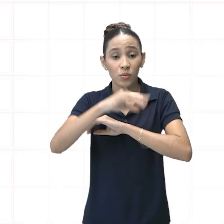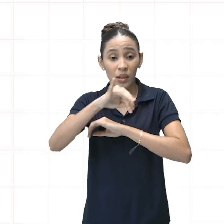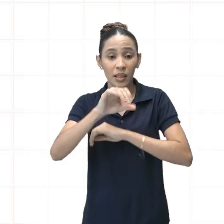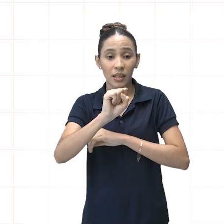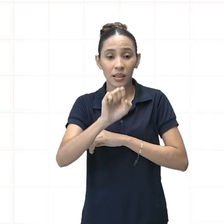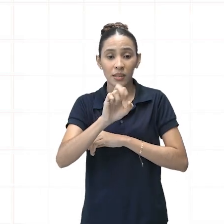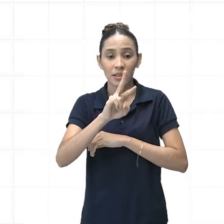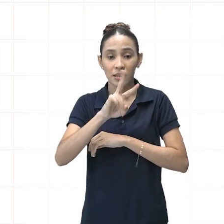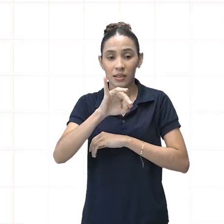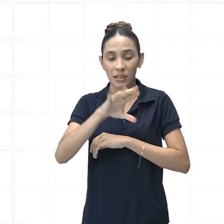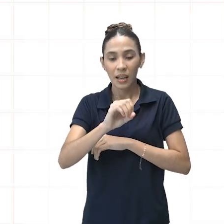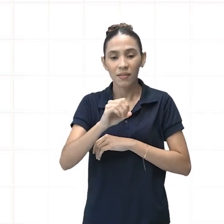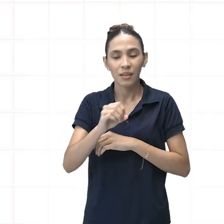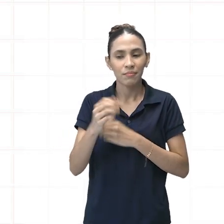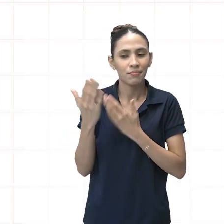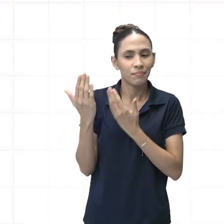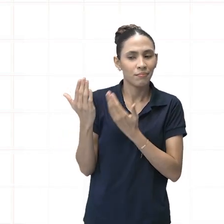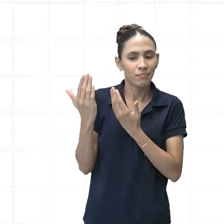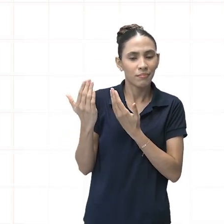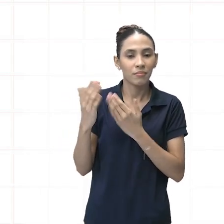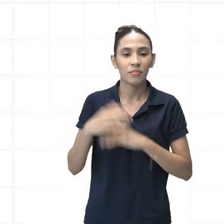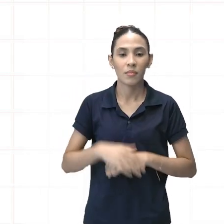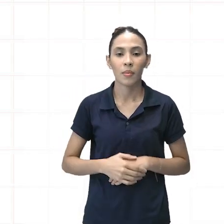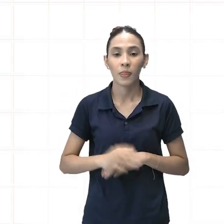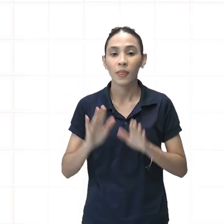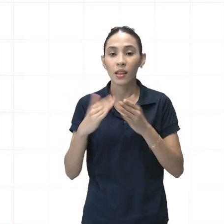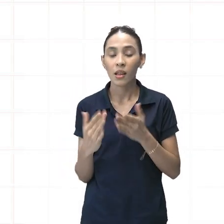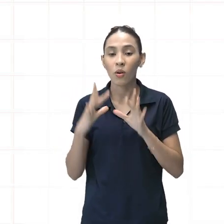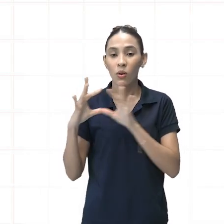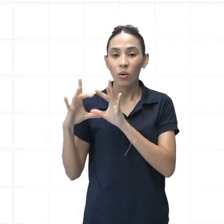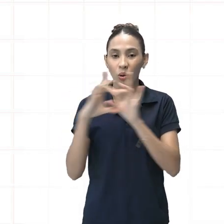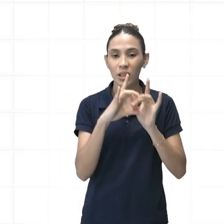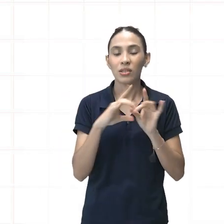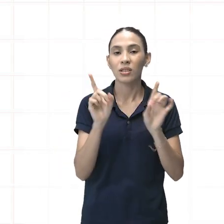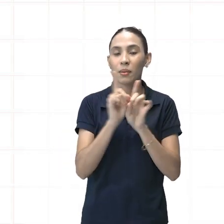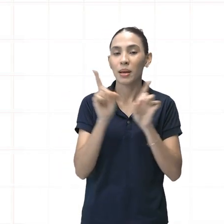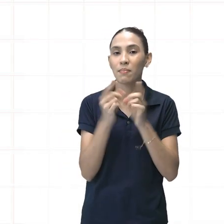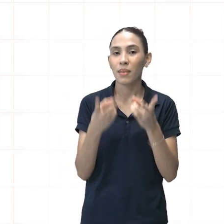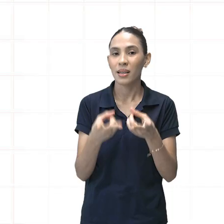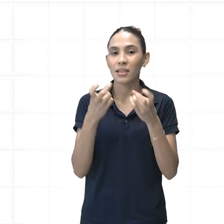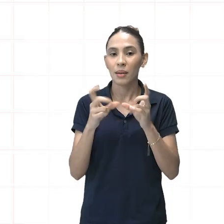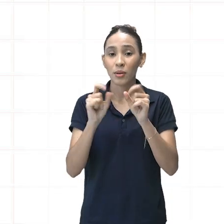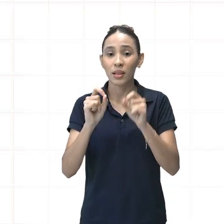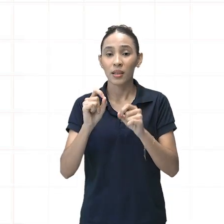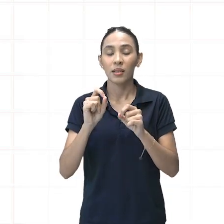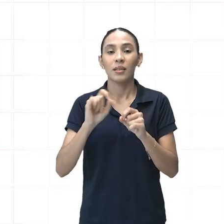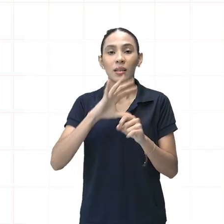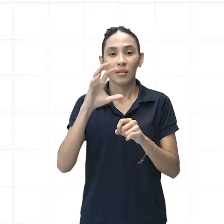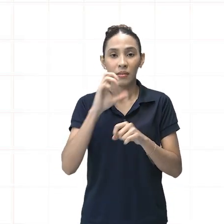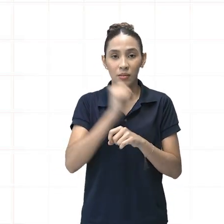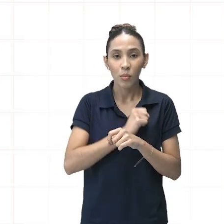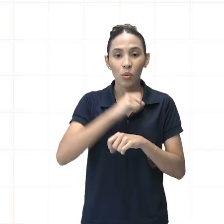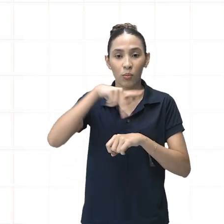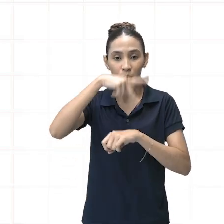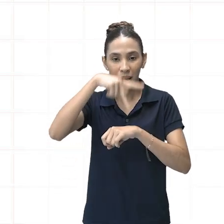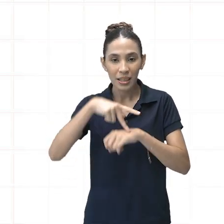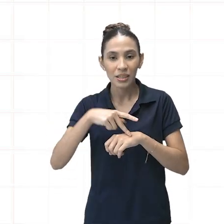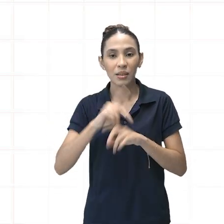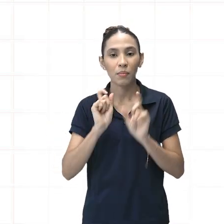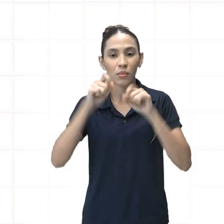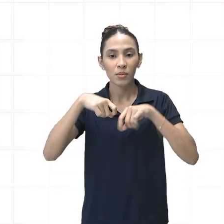ela começa a ficar desconfiada, certo? Nesse contexto, vamos também observar o nacionalismo, que